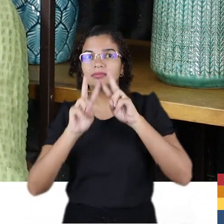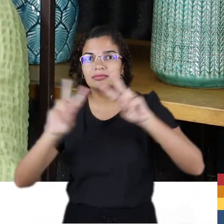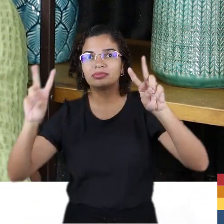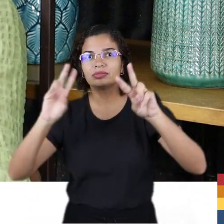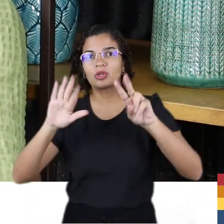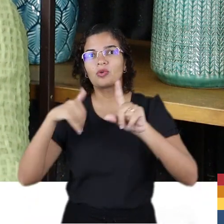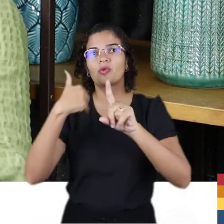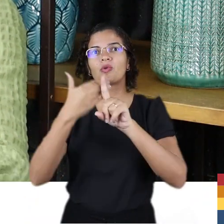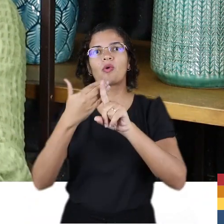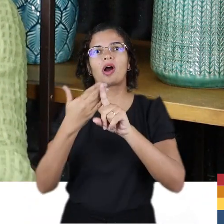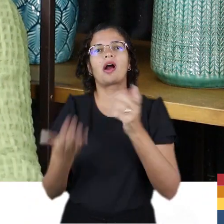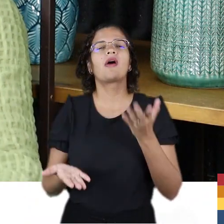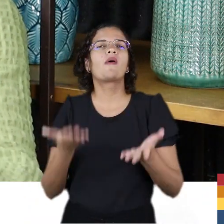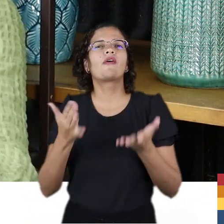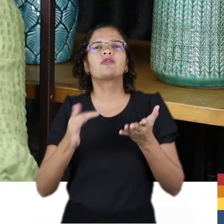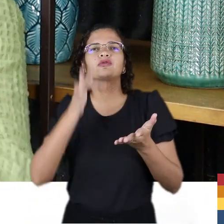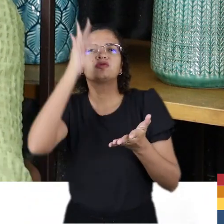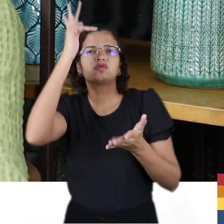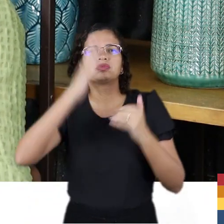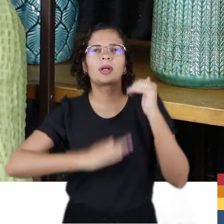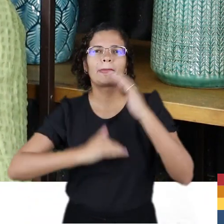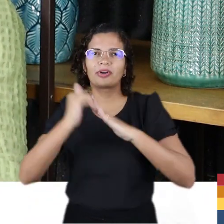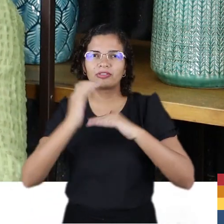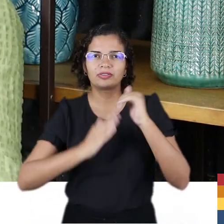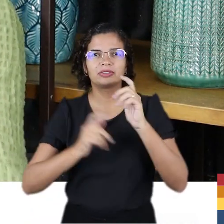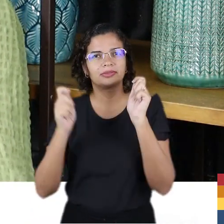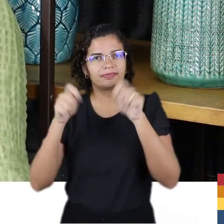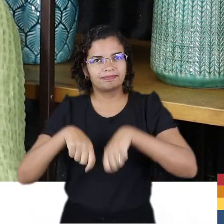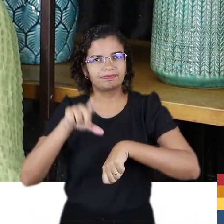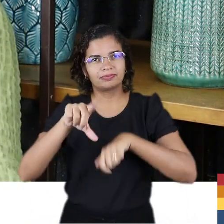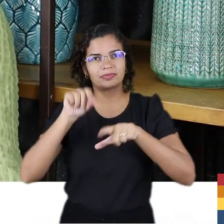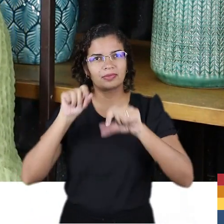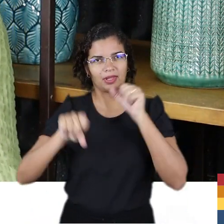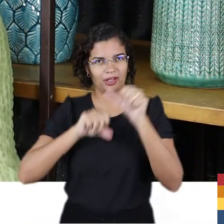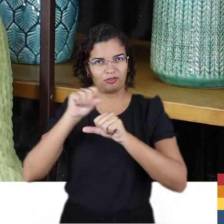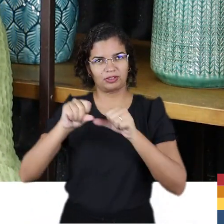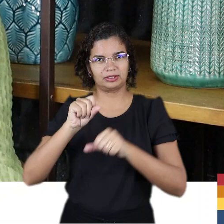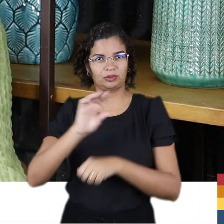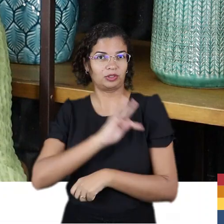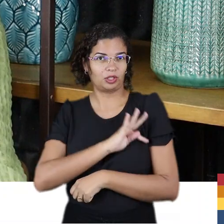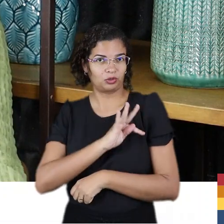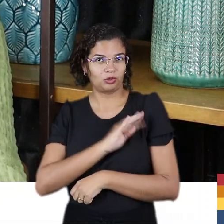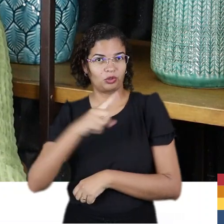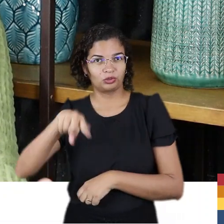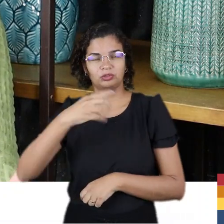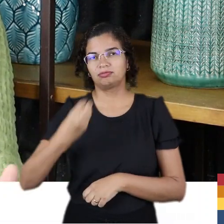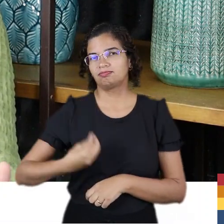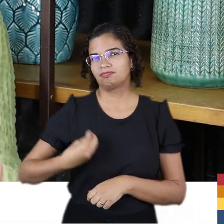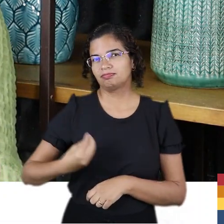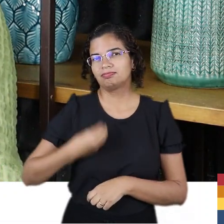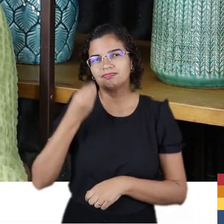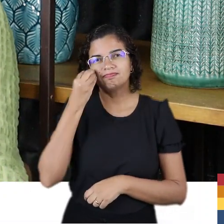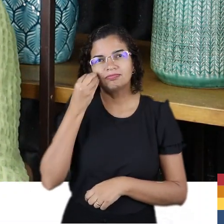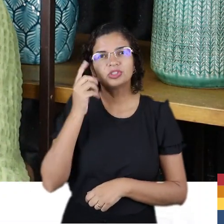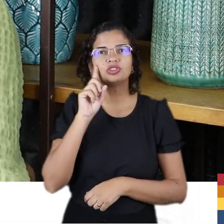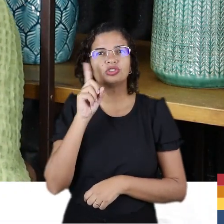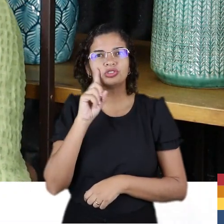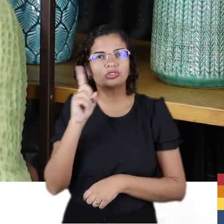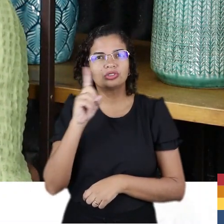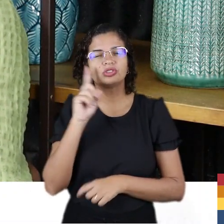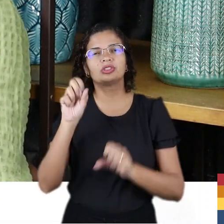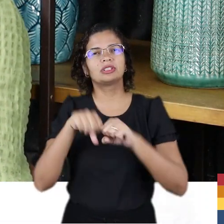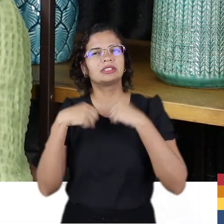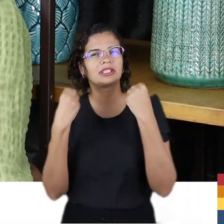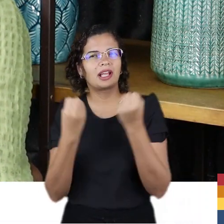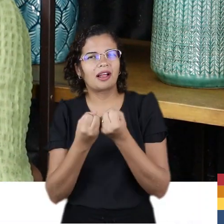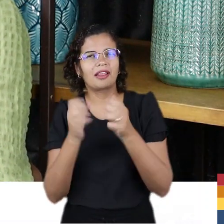ensino, possibilidades de uma agenda relacionada aos seus campos de estudos futuros. Do mesmo